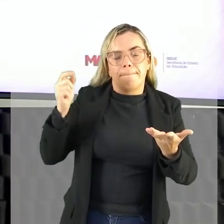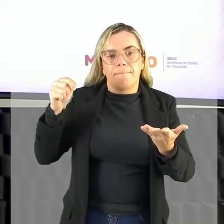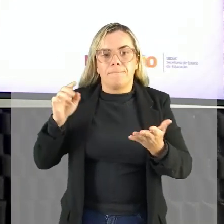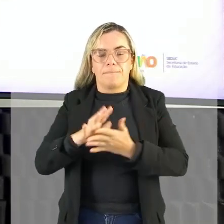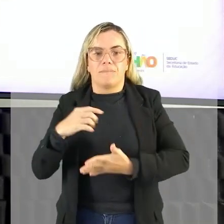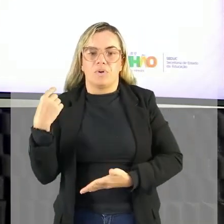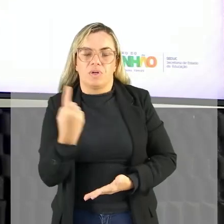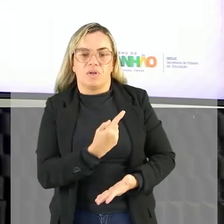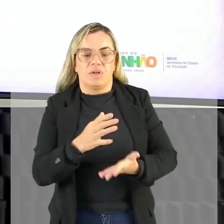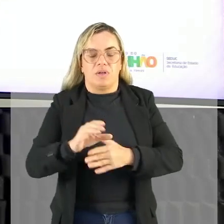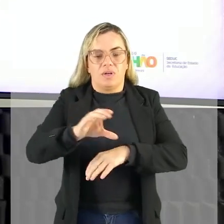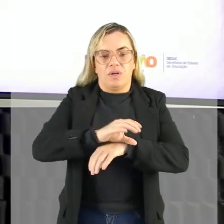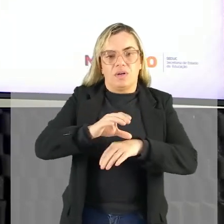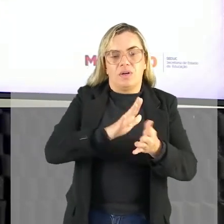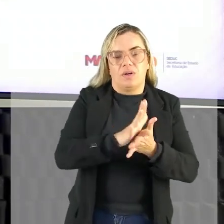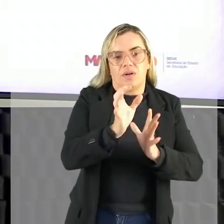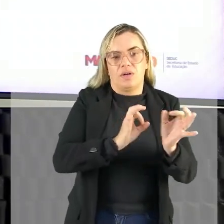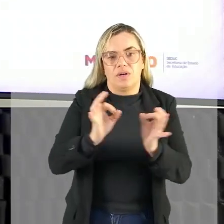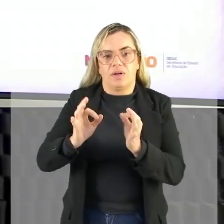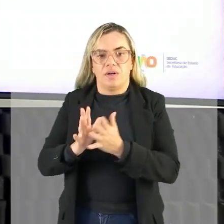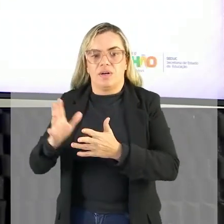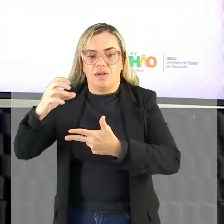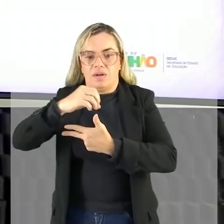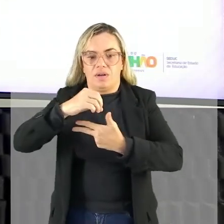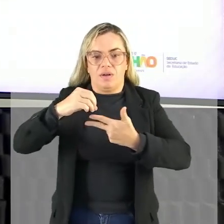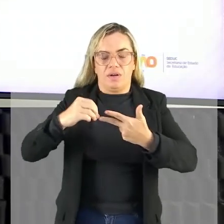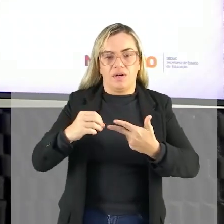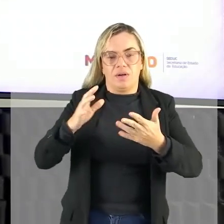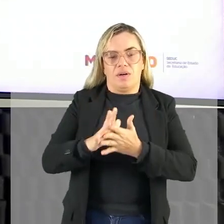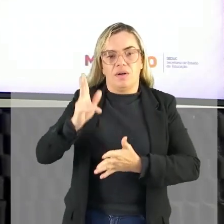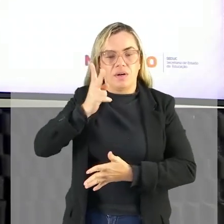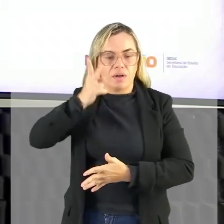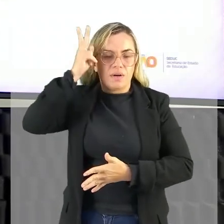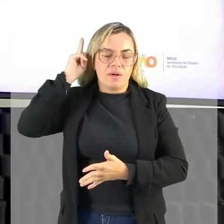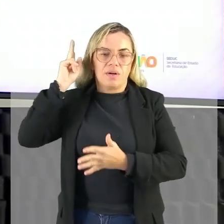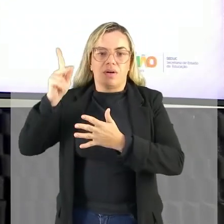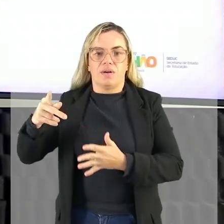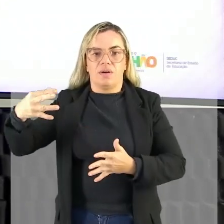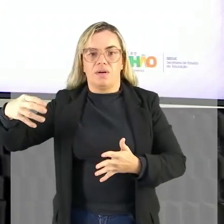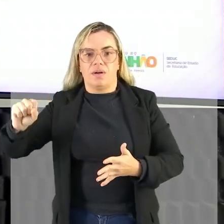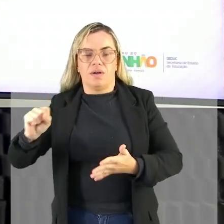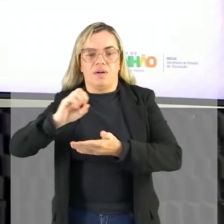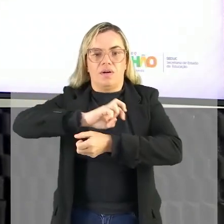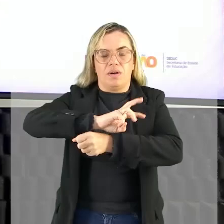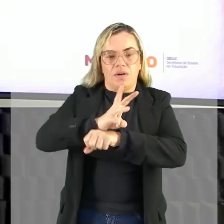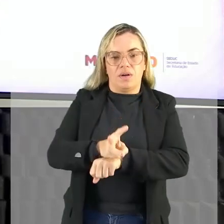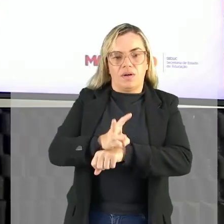nesse nosso cursinho aqui preparatório, né, para o Enem, para o Vestibular Paz da UEMA.